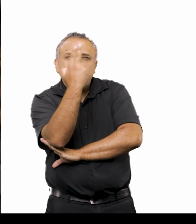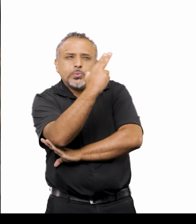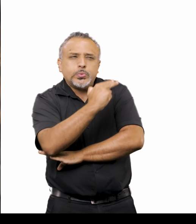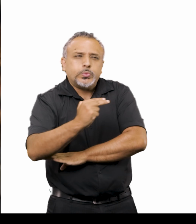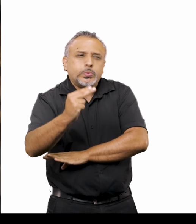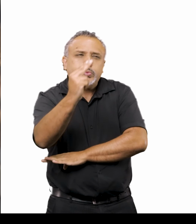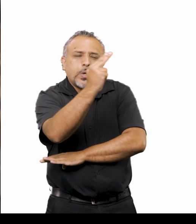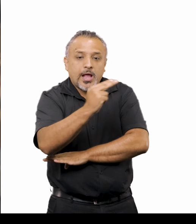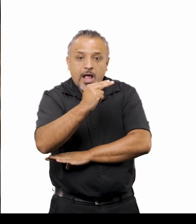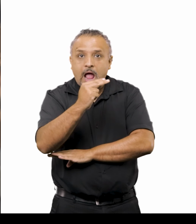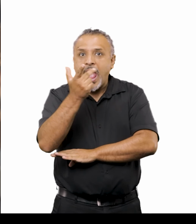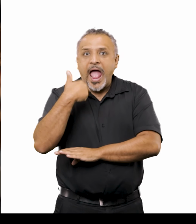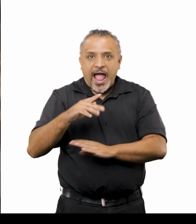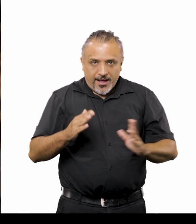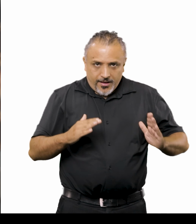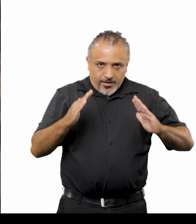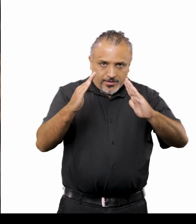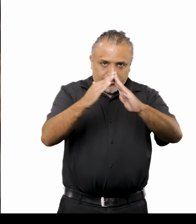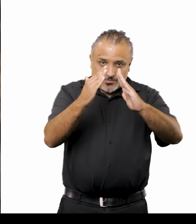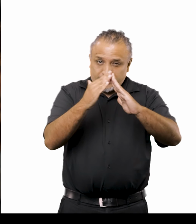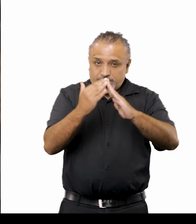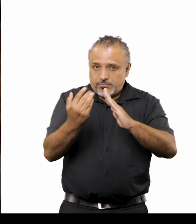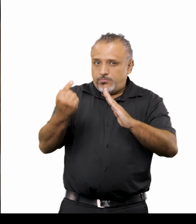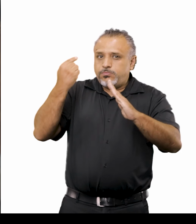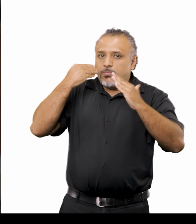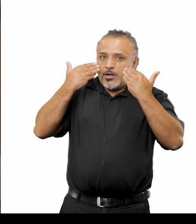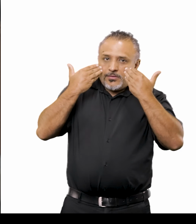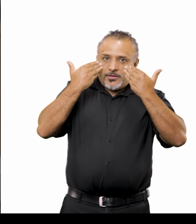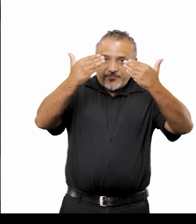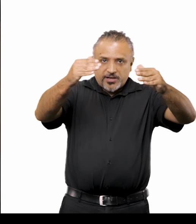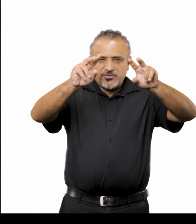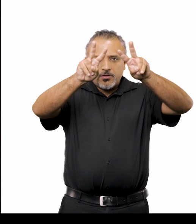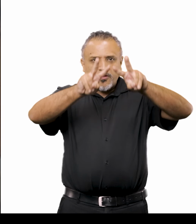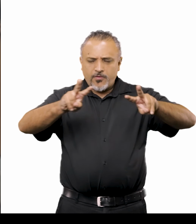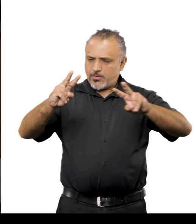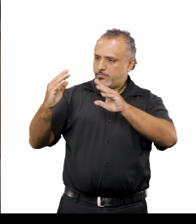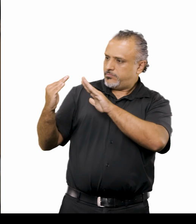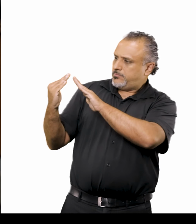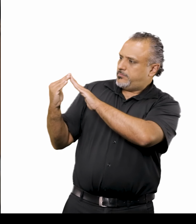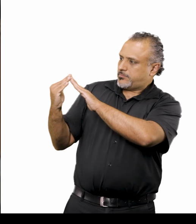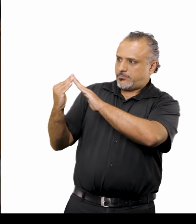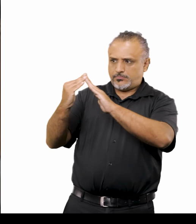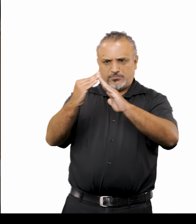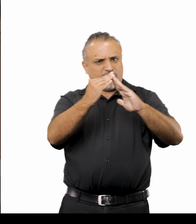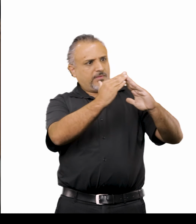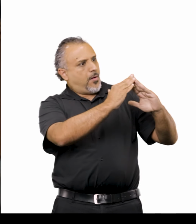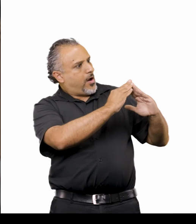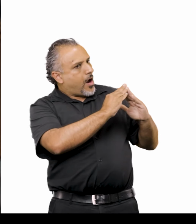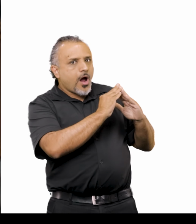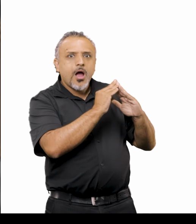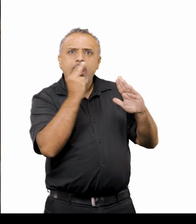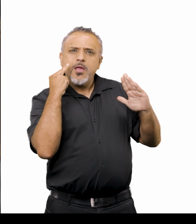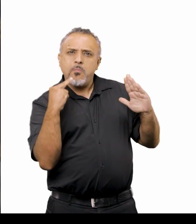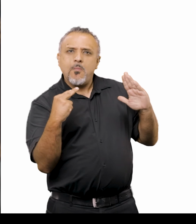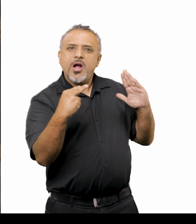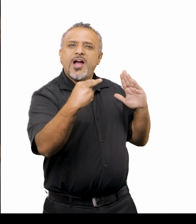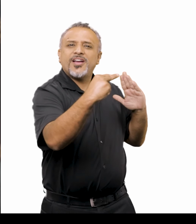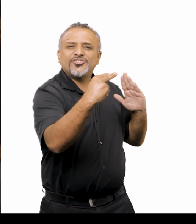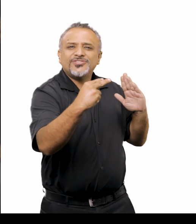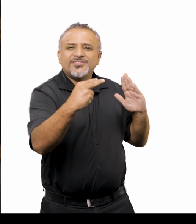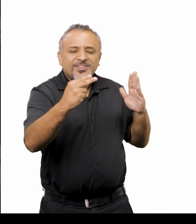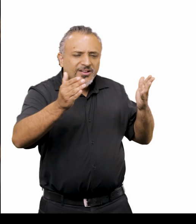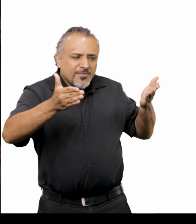desenho. Na pintura, a casa ao fundo, representada a partir de uma vista frontal, planifica a imagem e cria